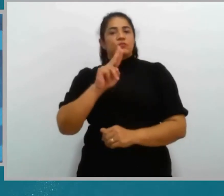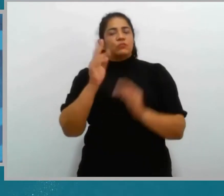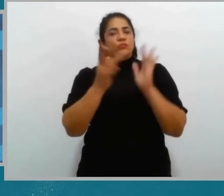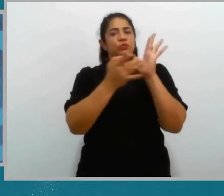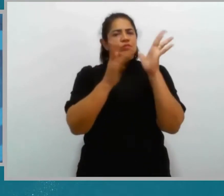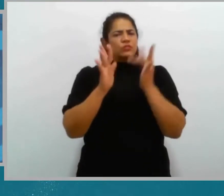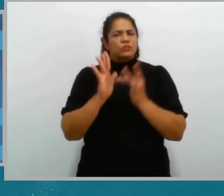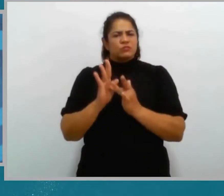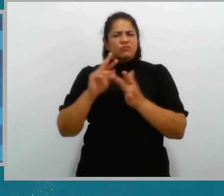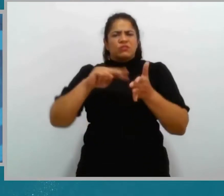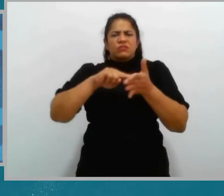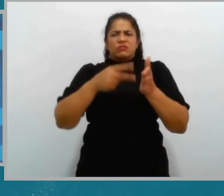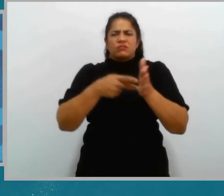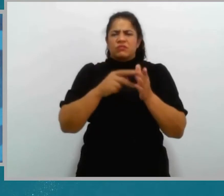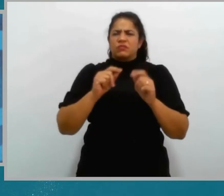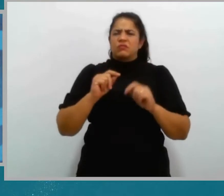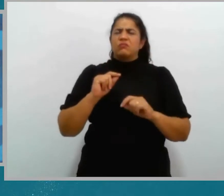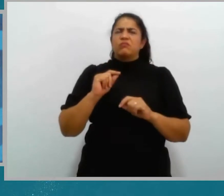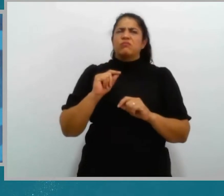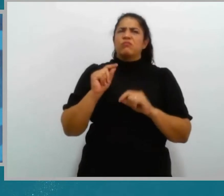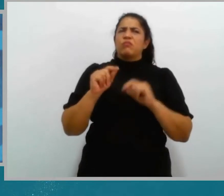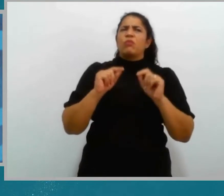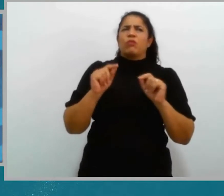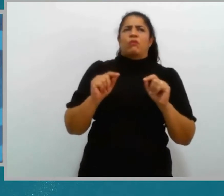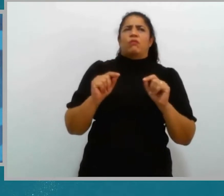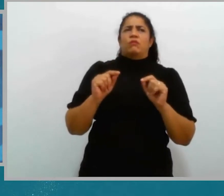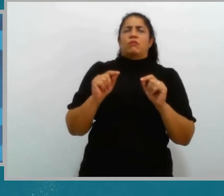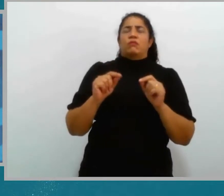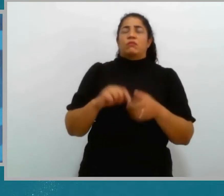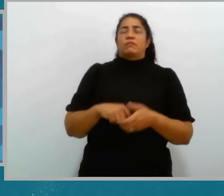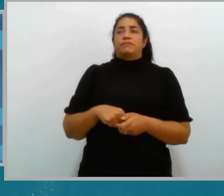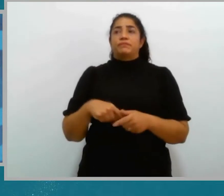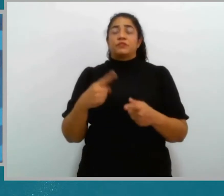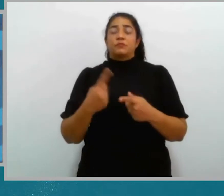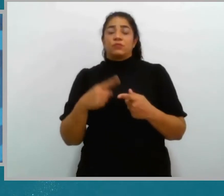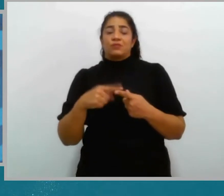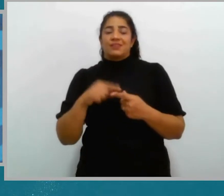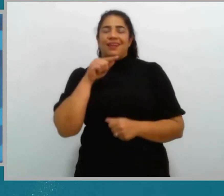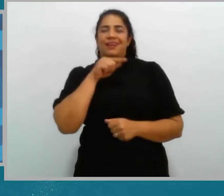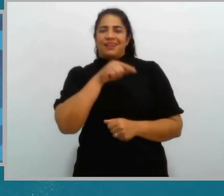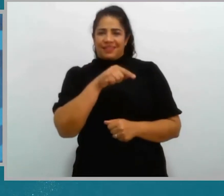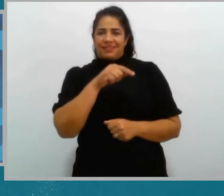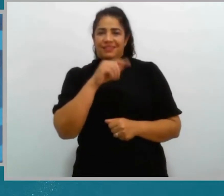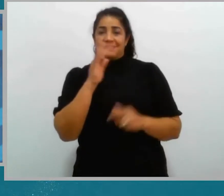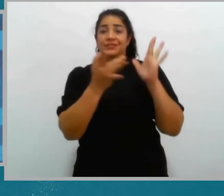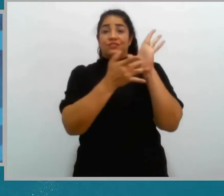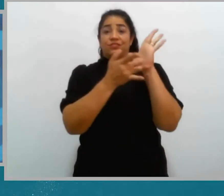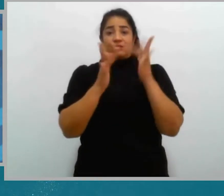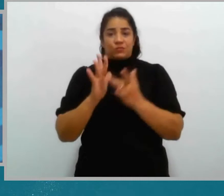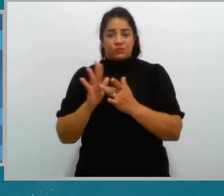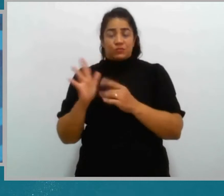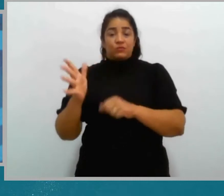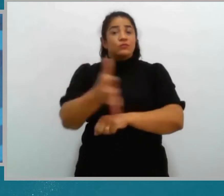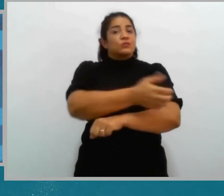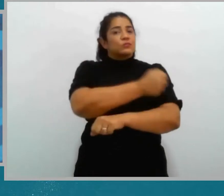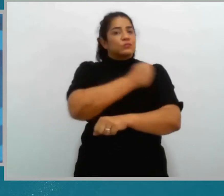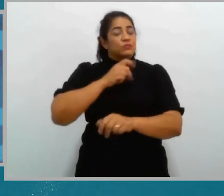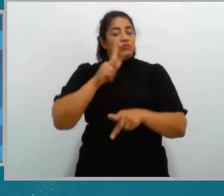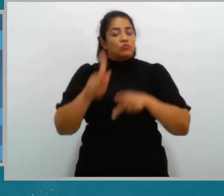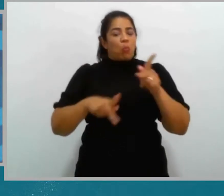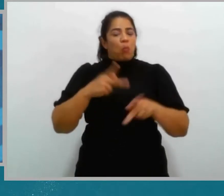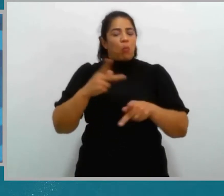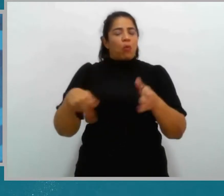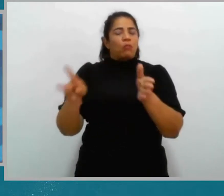Jesus? Porque ele salvará o seu povo dos